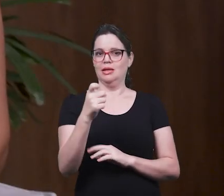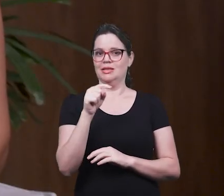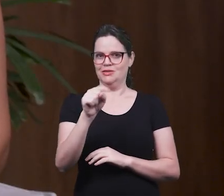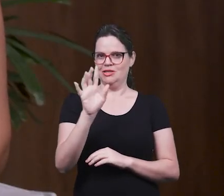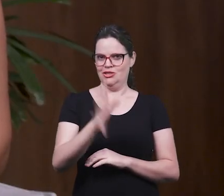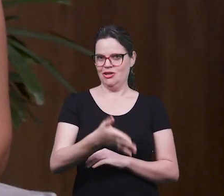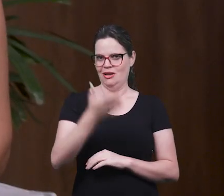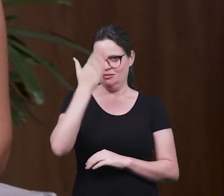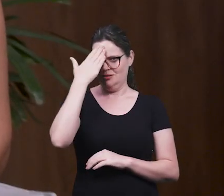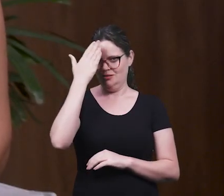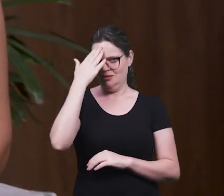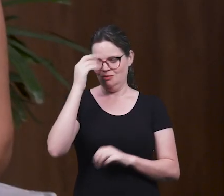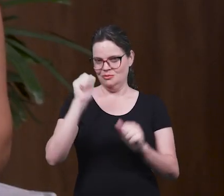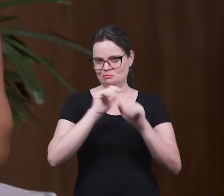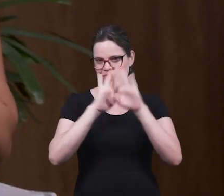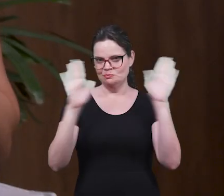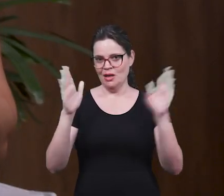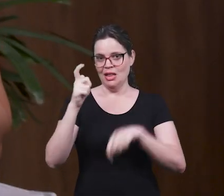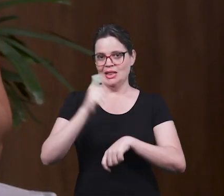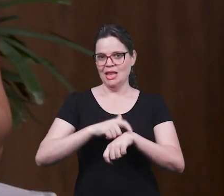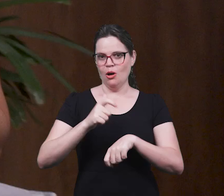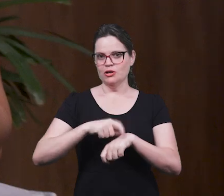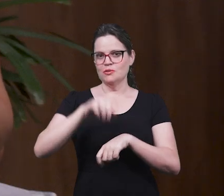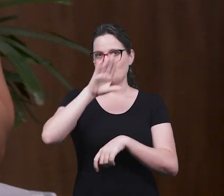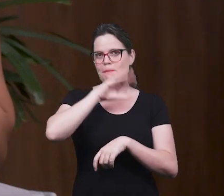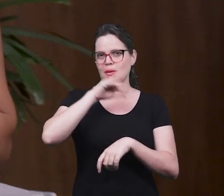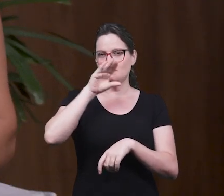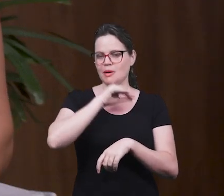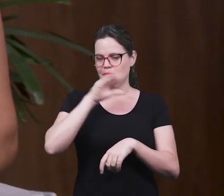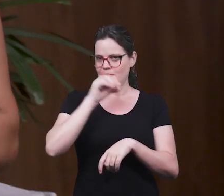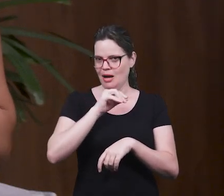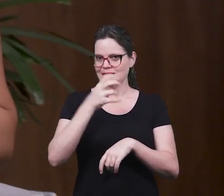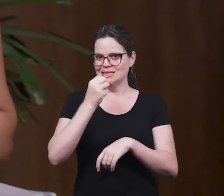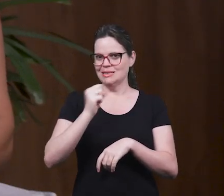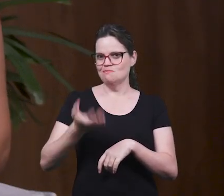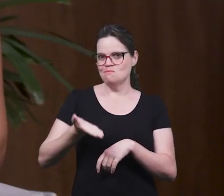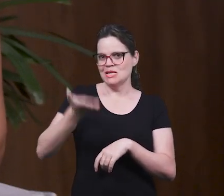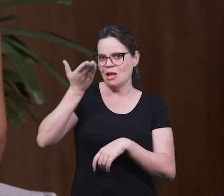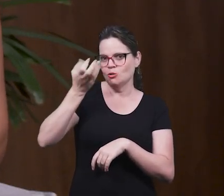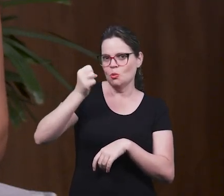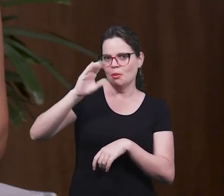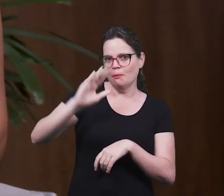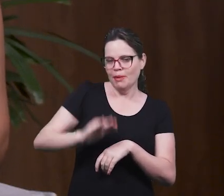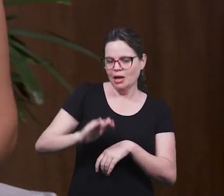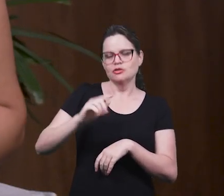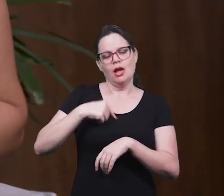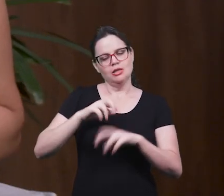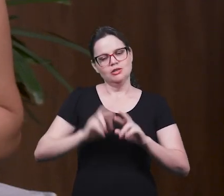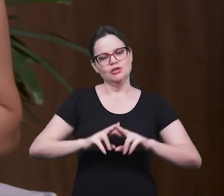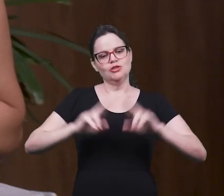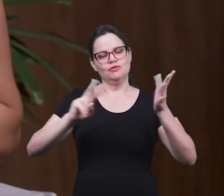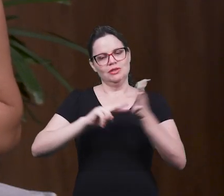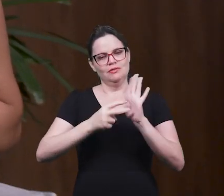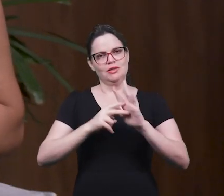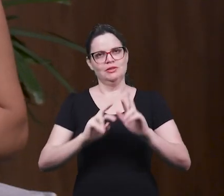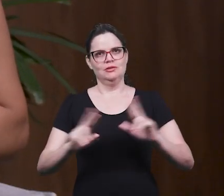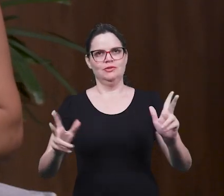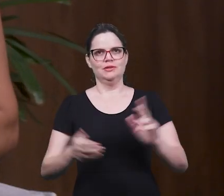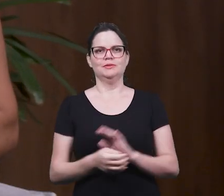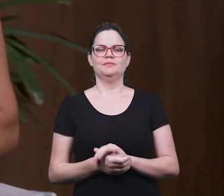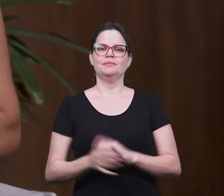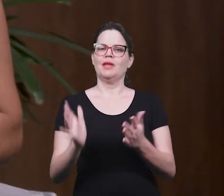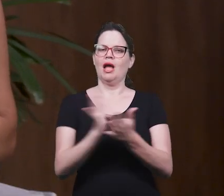que é vendedor, já pega essa dica já. Mudar a entonação na hora da venda, muda tudo. Muda. Muitos nascem com uma bela